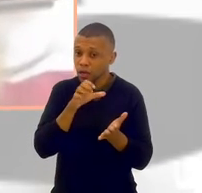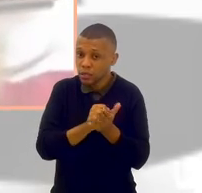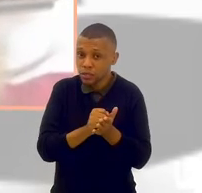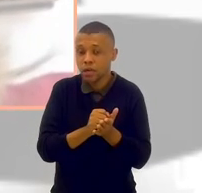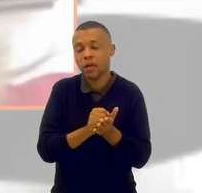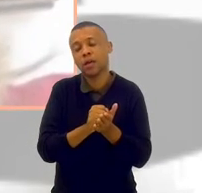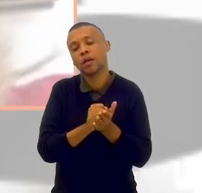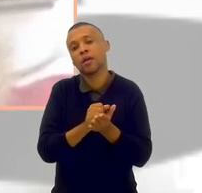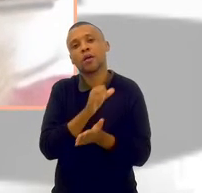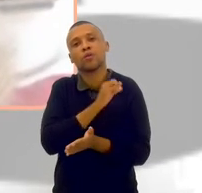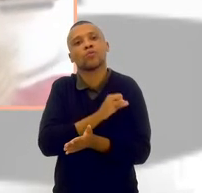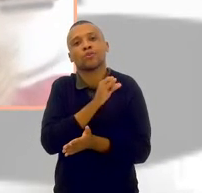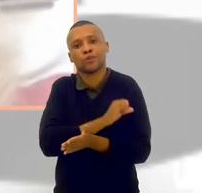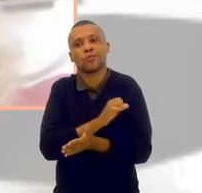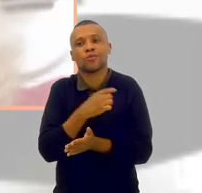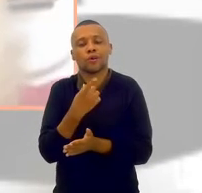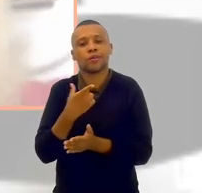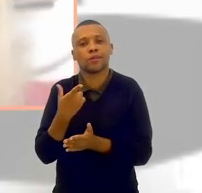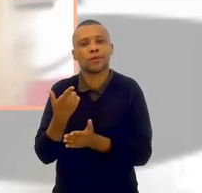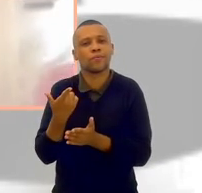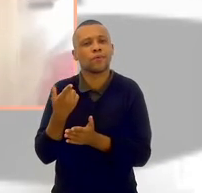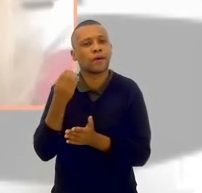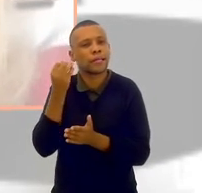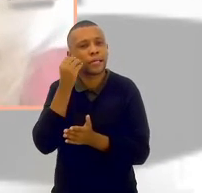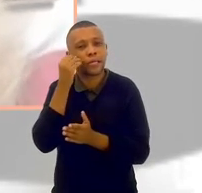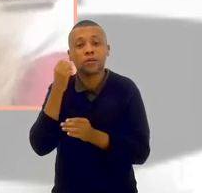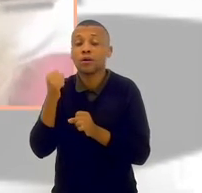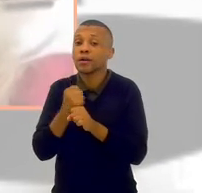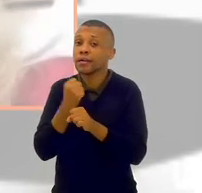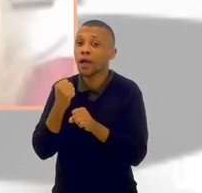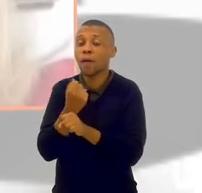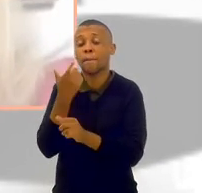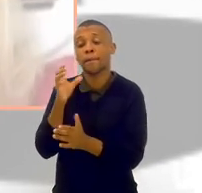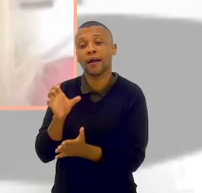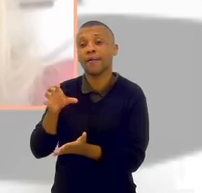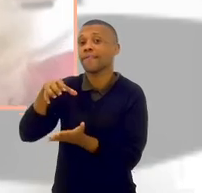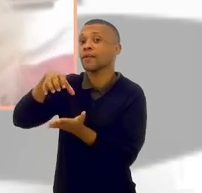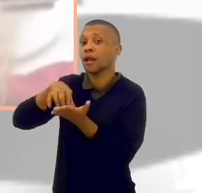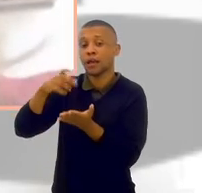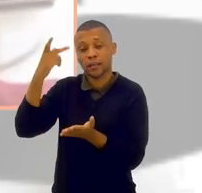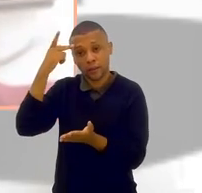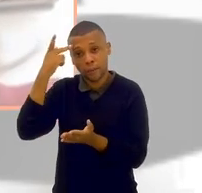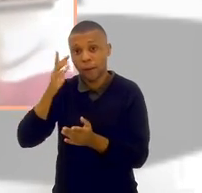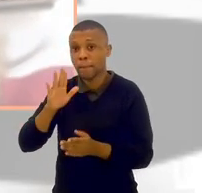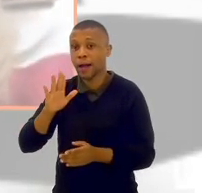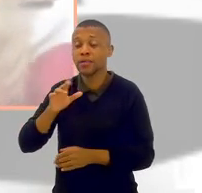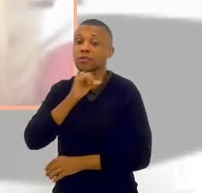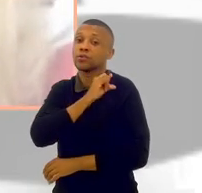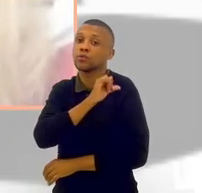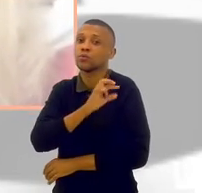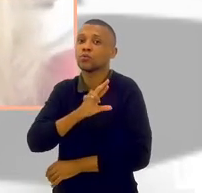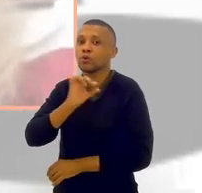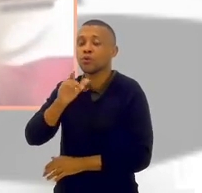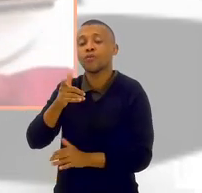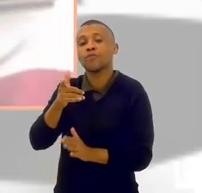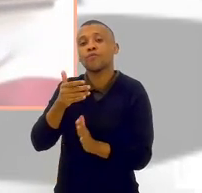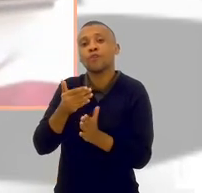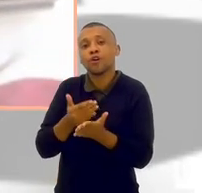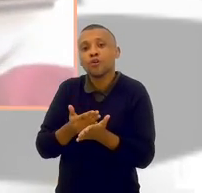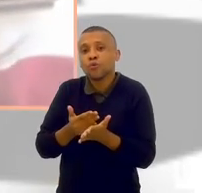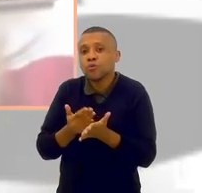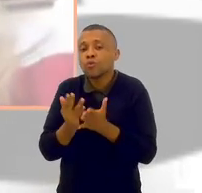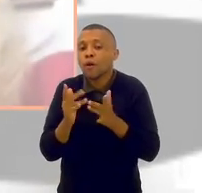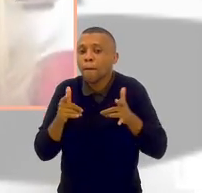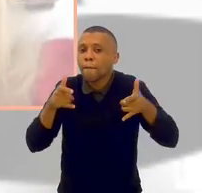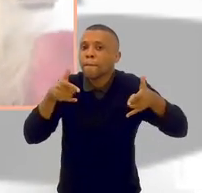do Rio de Janeiro, então ela está no Rio de Janeiro. Nós estamos fazendo uma filial também em São Paulo, né? Mas o Rio de Janeiro foi o